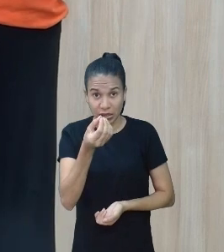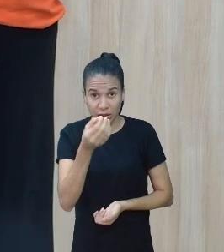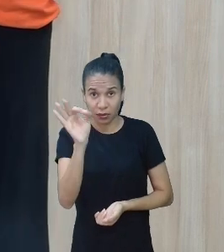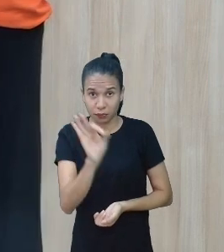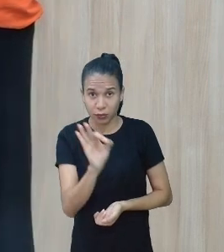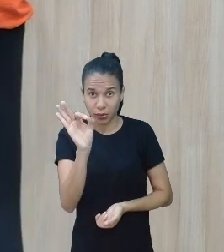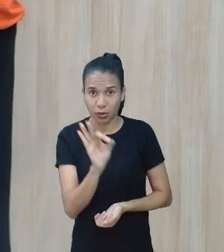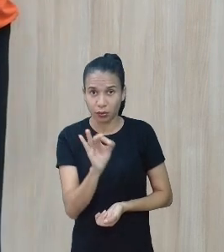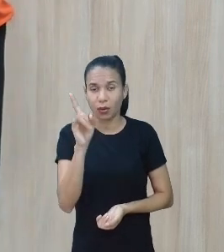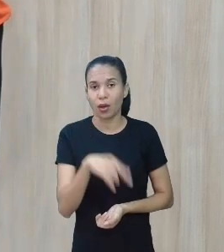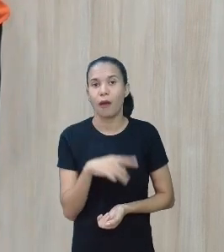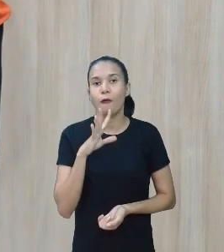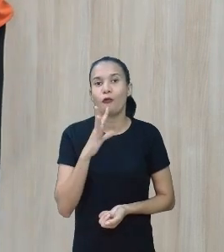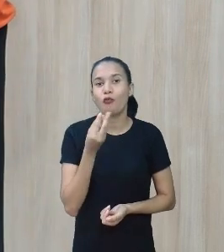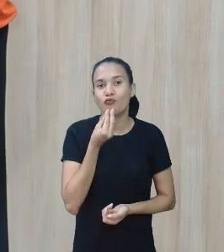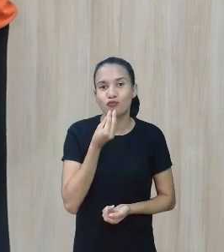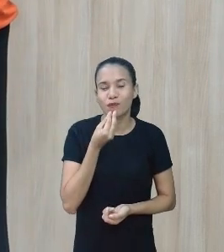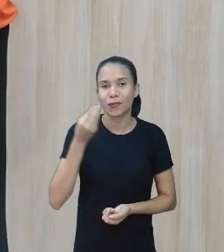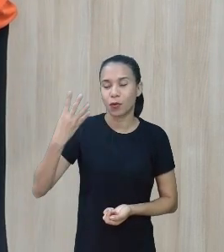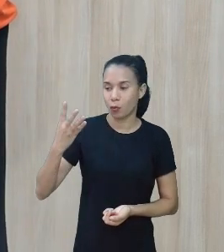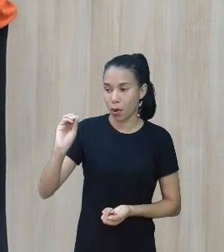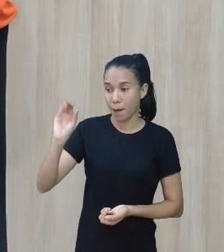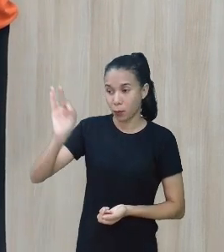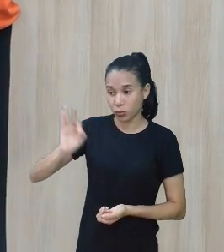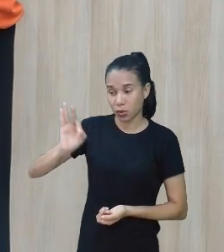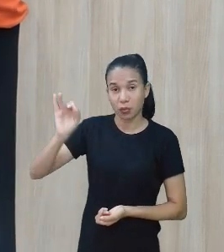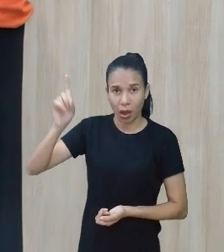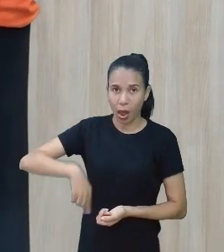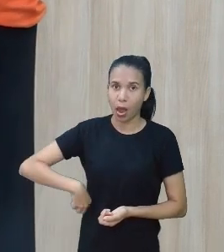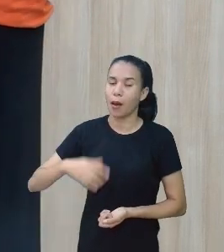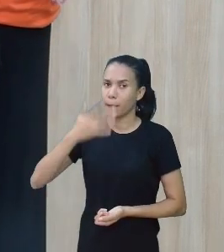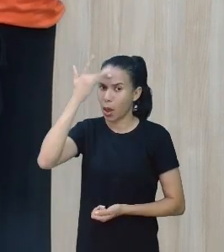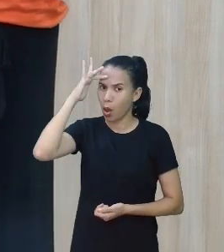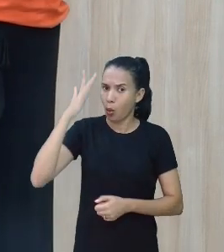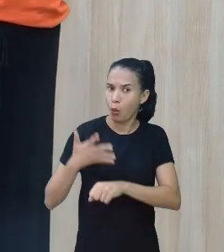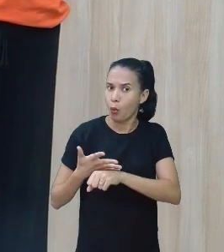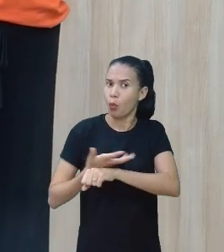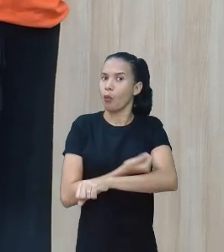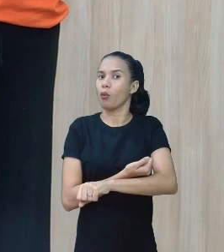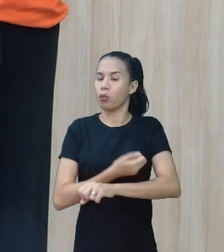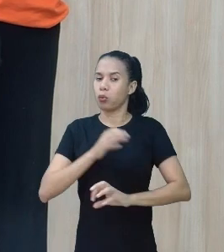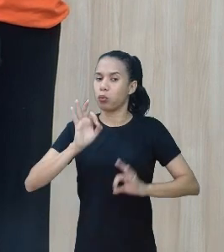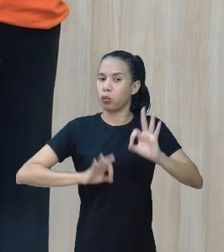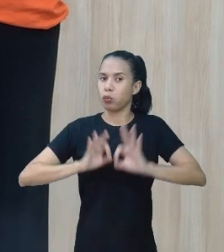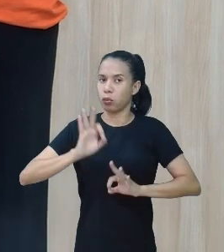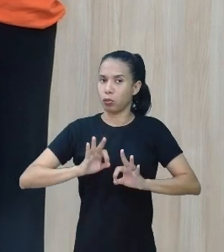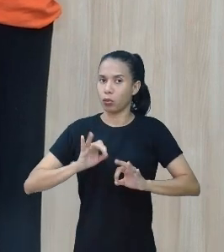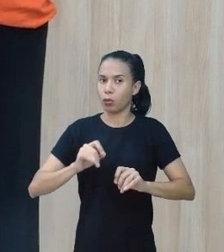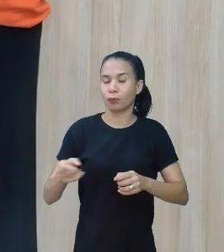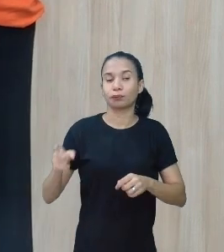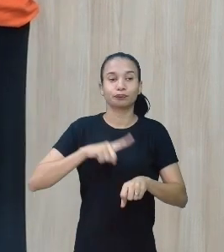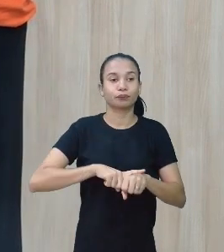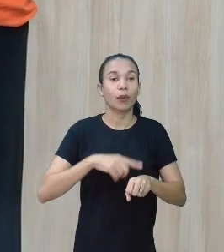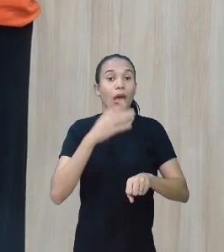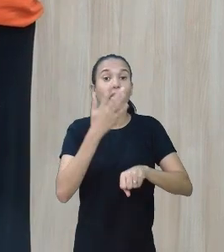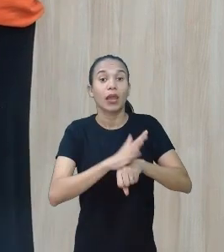60% é conhecimento, 40% é preparação. Preparação inclui treinamento, atenção